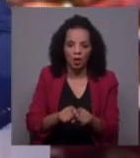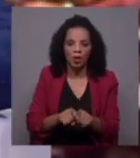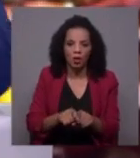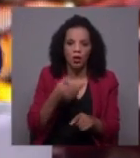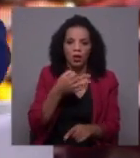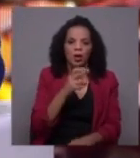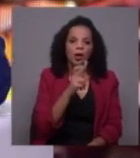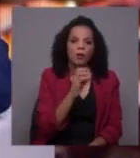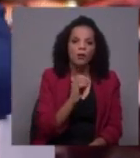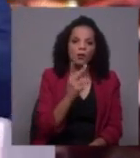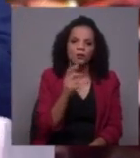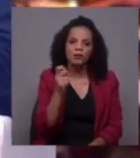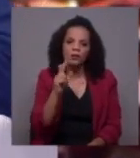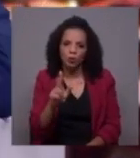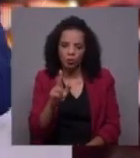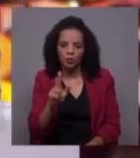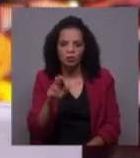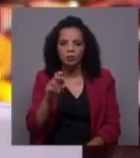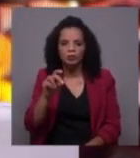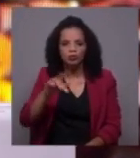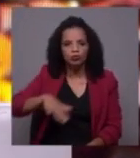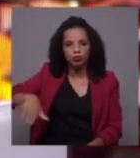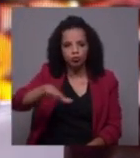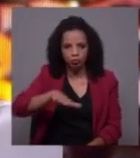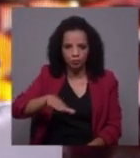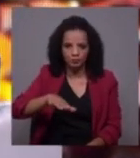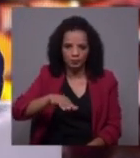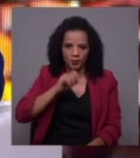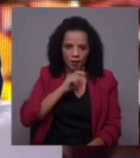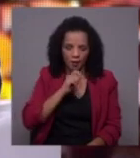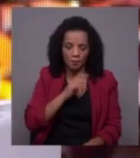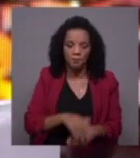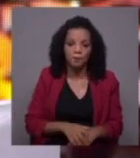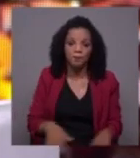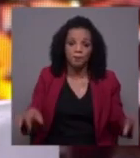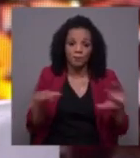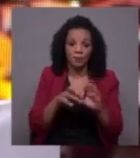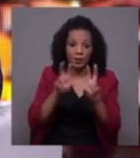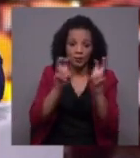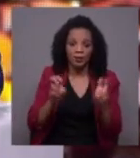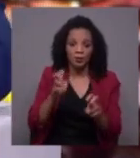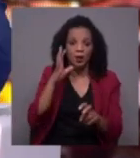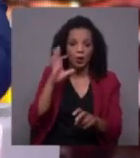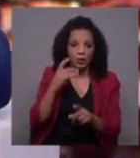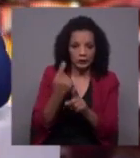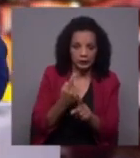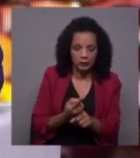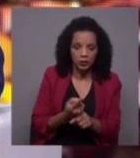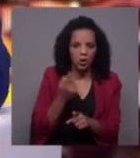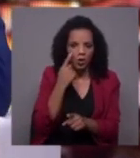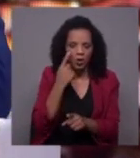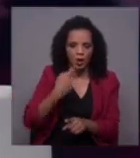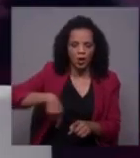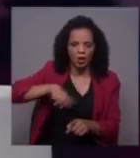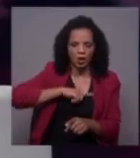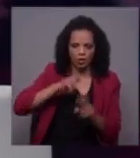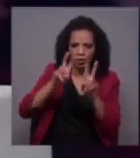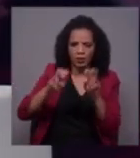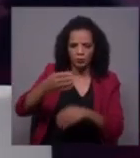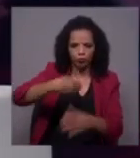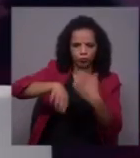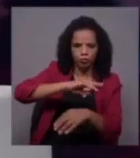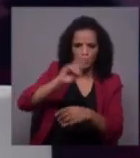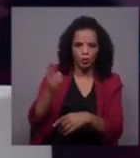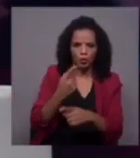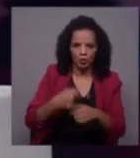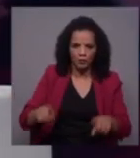momento não existe, precisamente para ver esta facilidade. Em particular, relativamente a esta questão do alojamento local, repare como nós misturamos aqui dois temas completamente